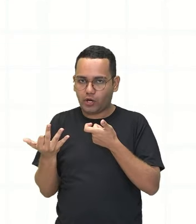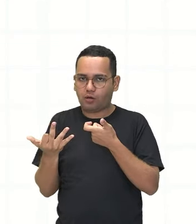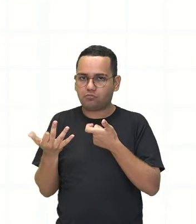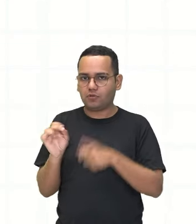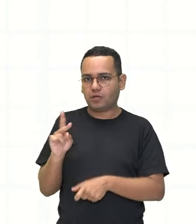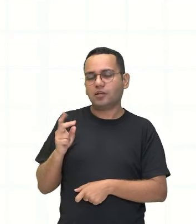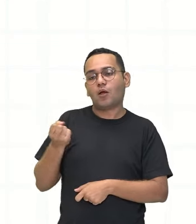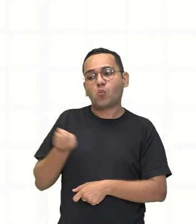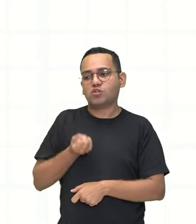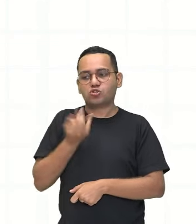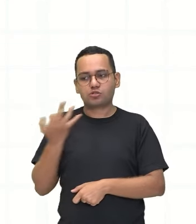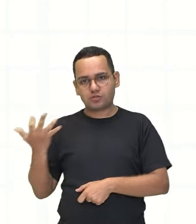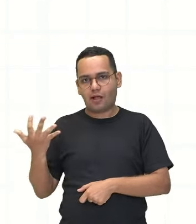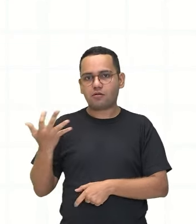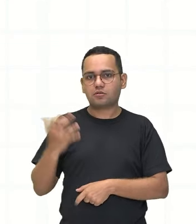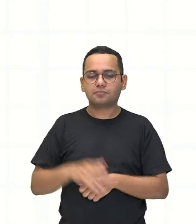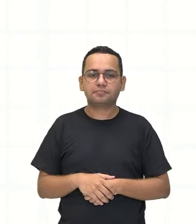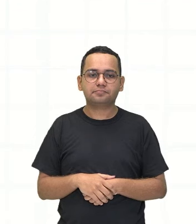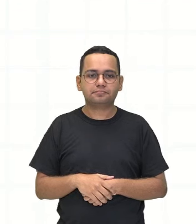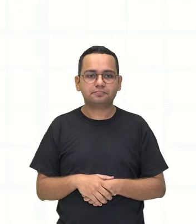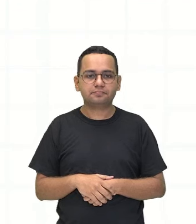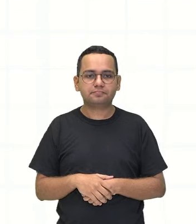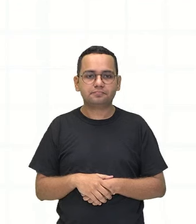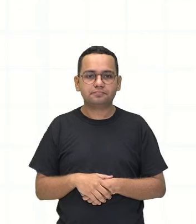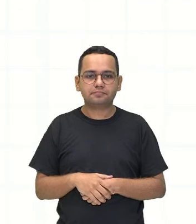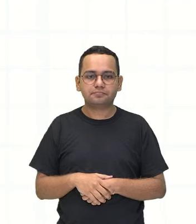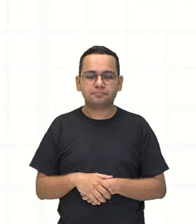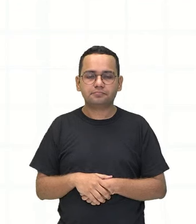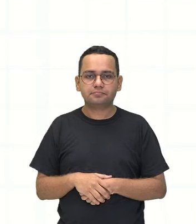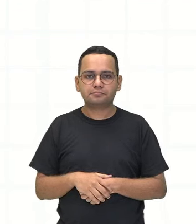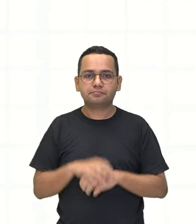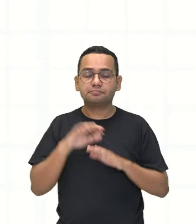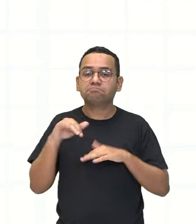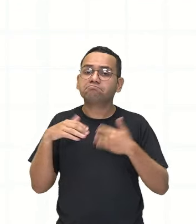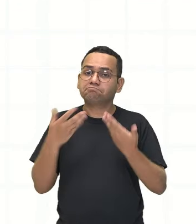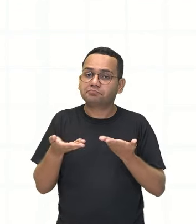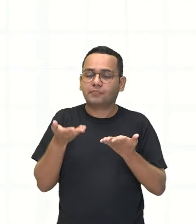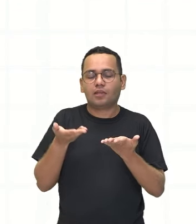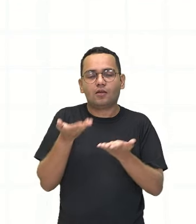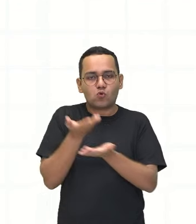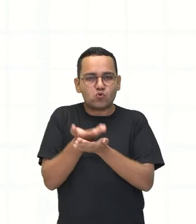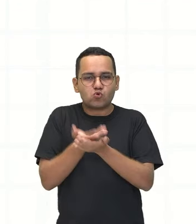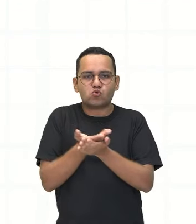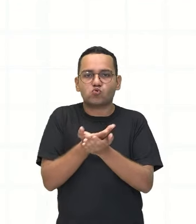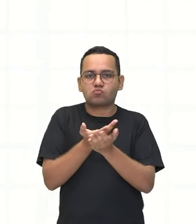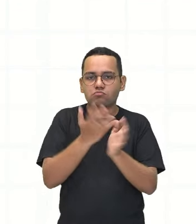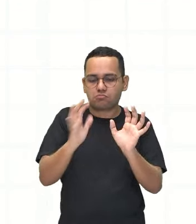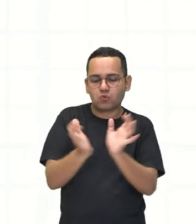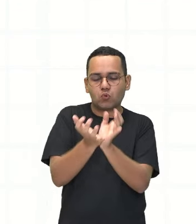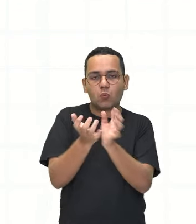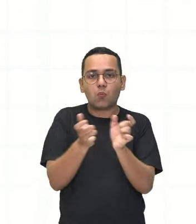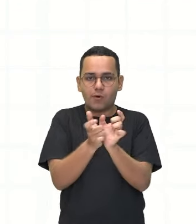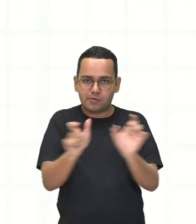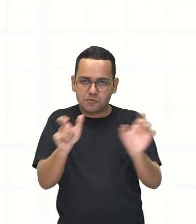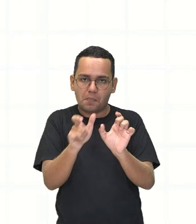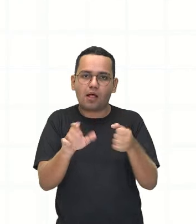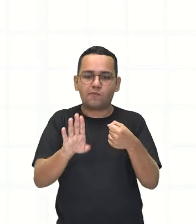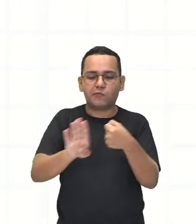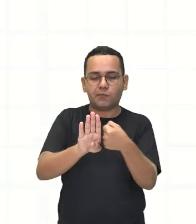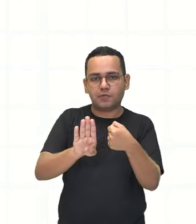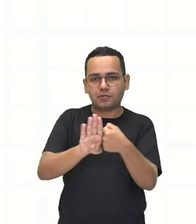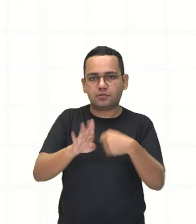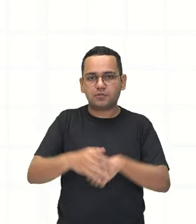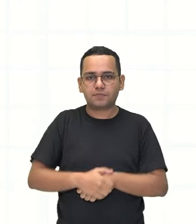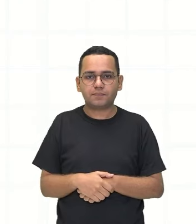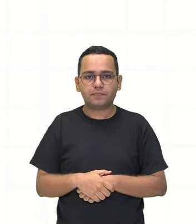certo? Então, essa foi a classe de palavras que nós estudamos, né? Os substantivos, que